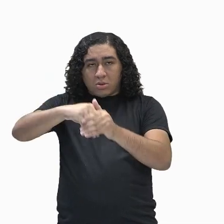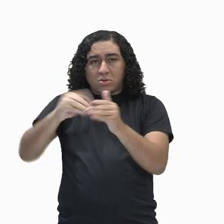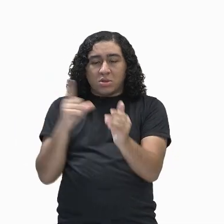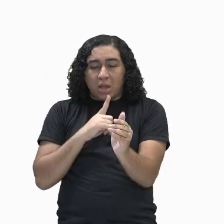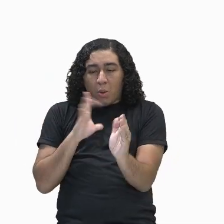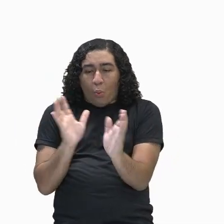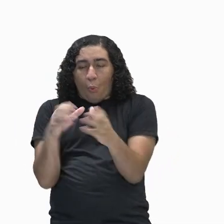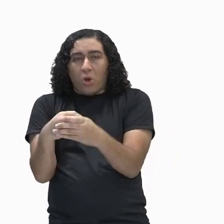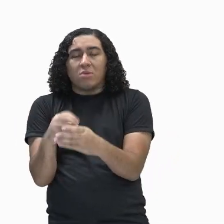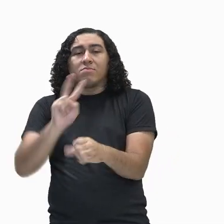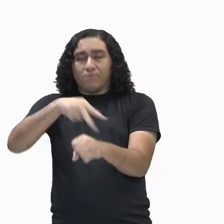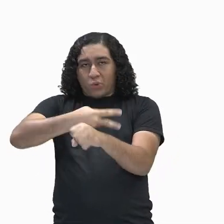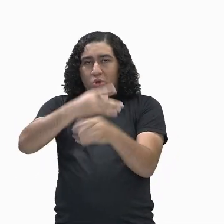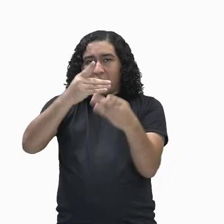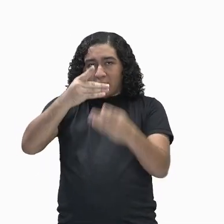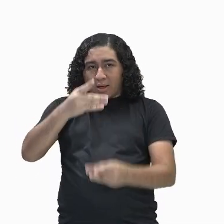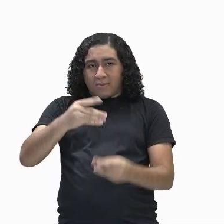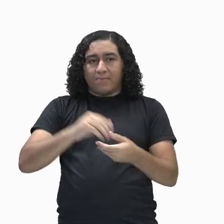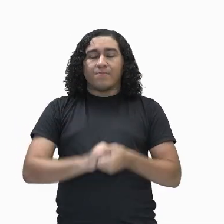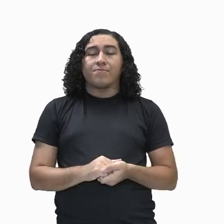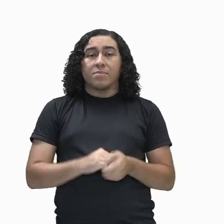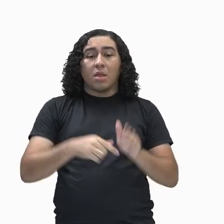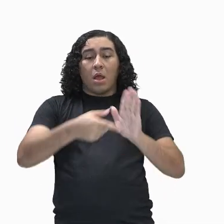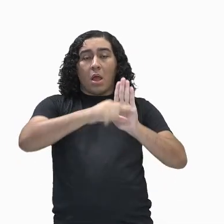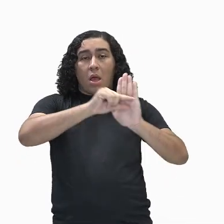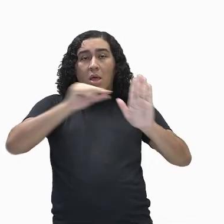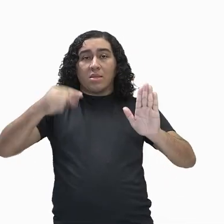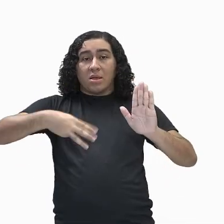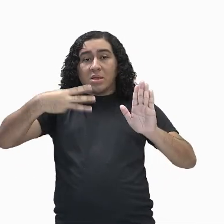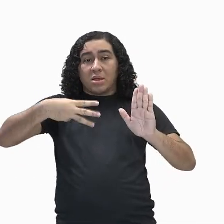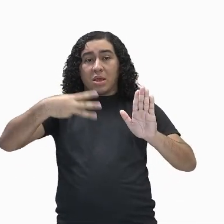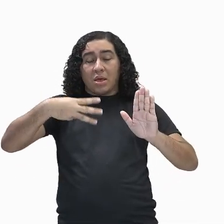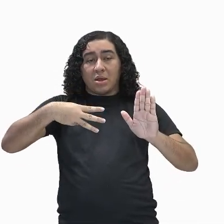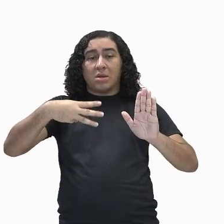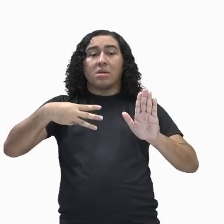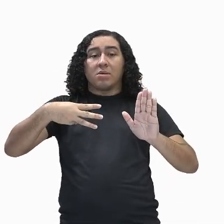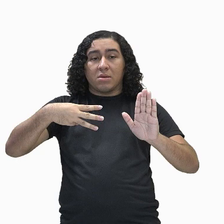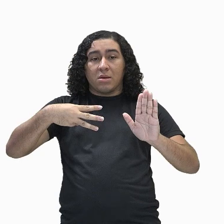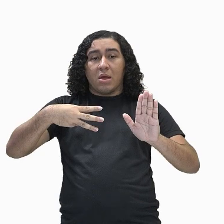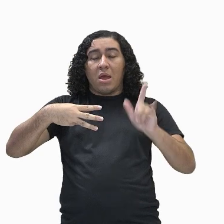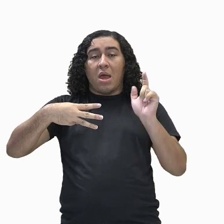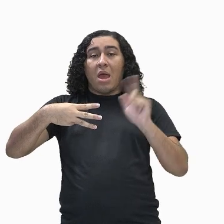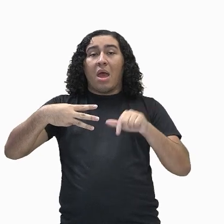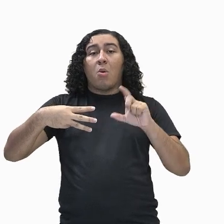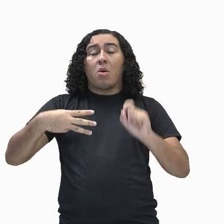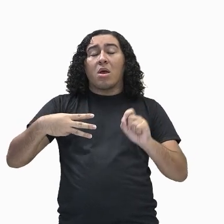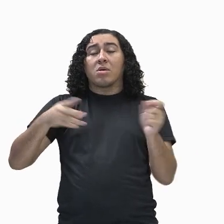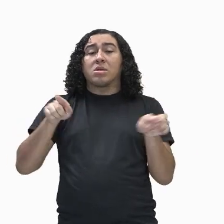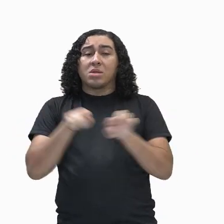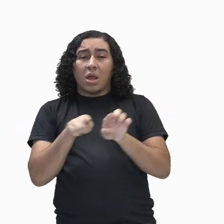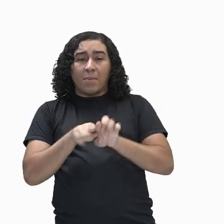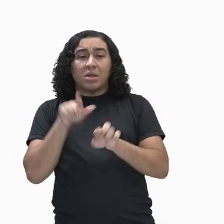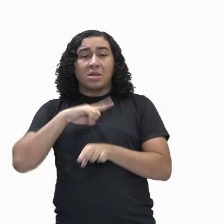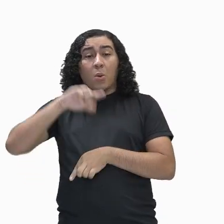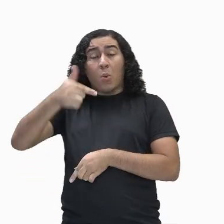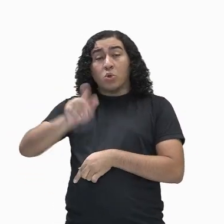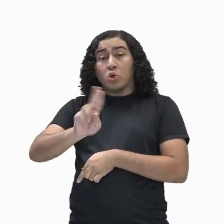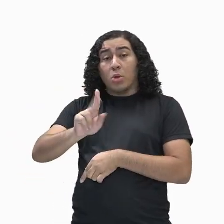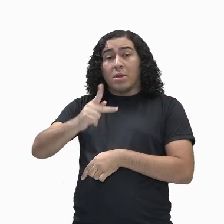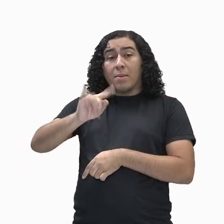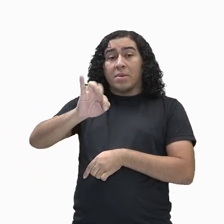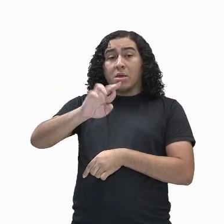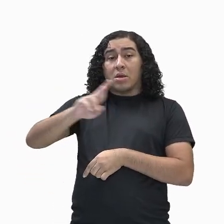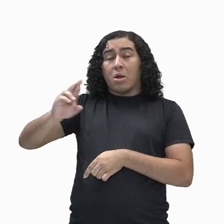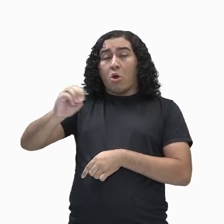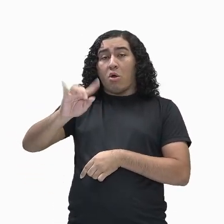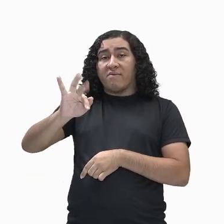gente vai já comentar sobre isso. Nós temos ainda as dinófitas, que são aí também conhecidas como pirrófitas, né, e